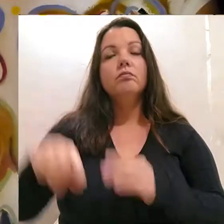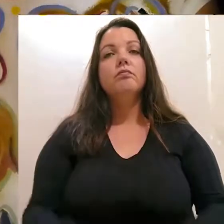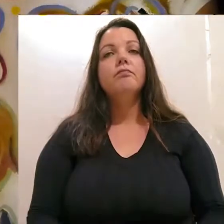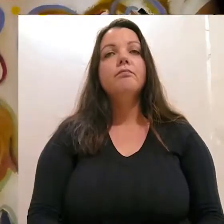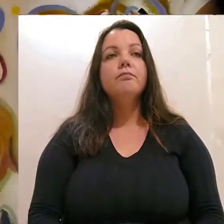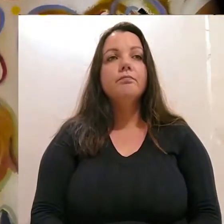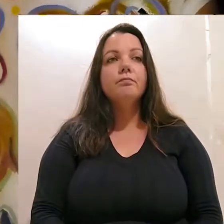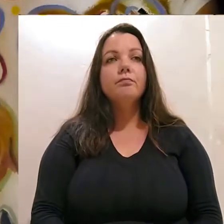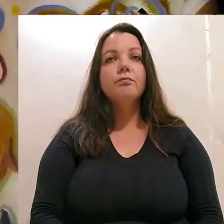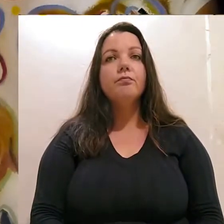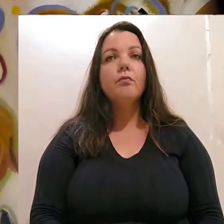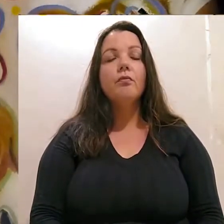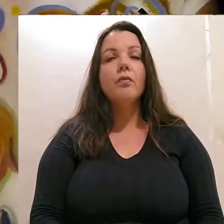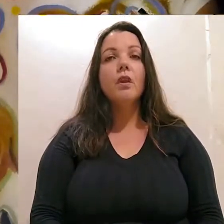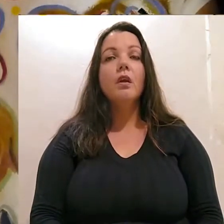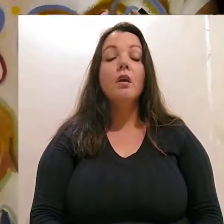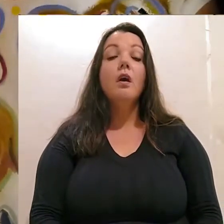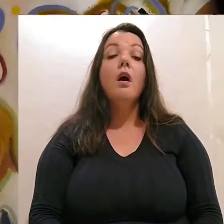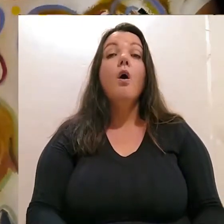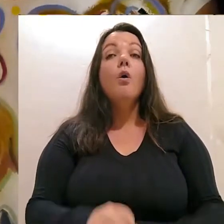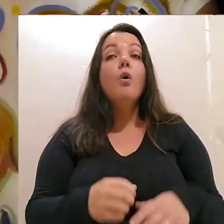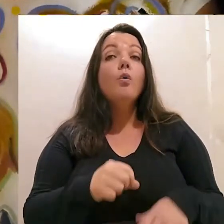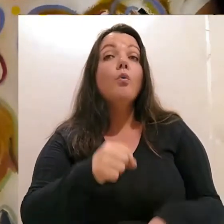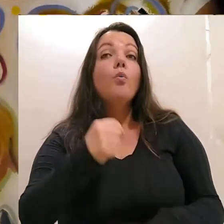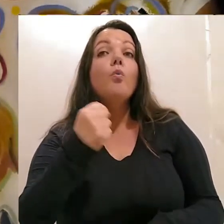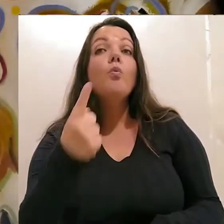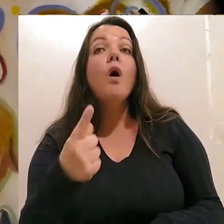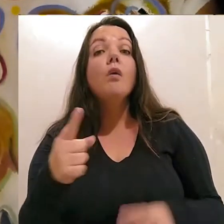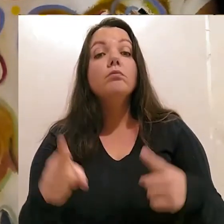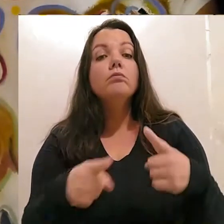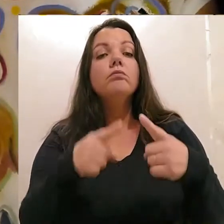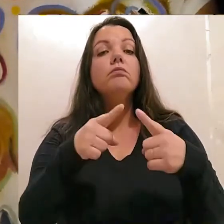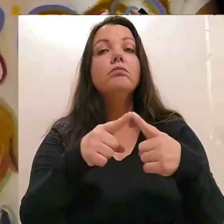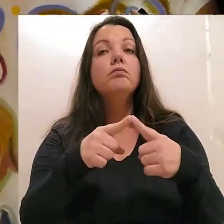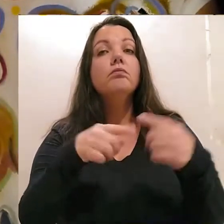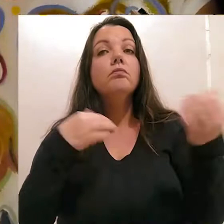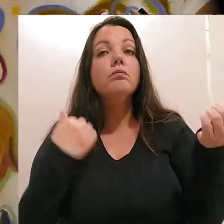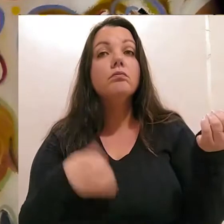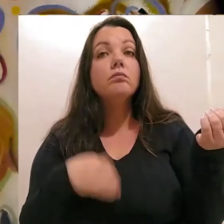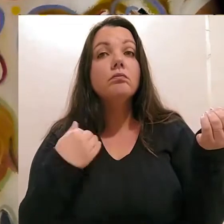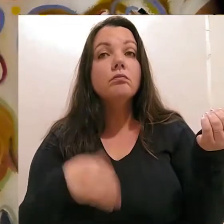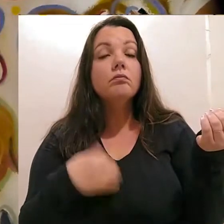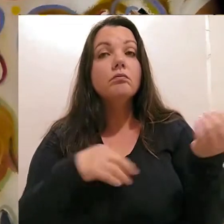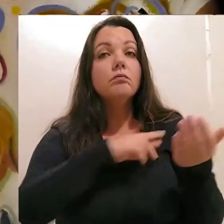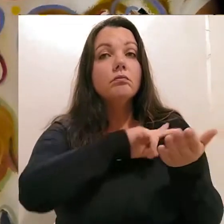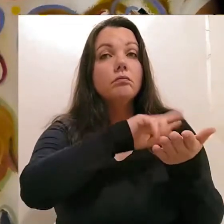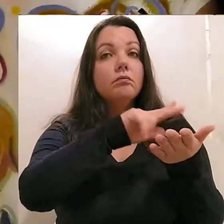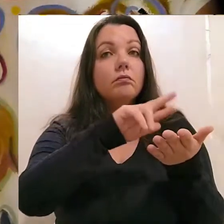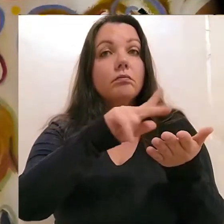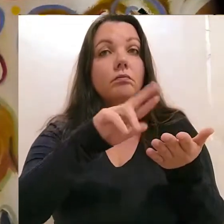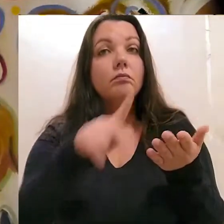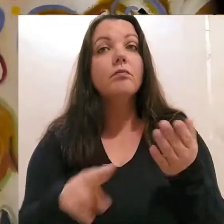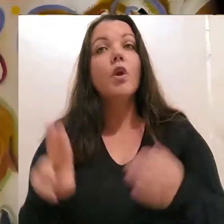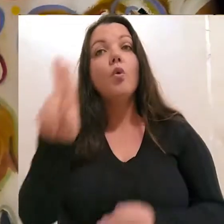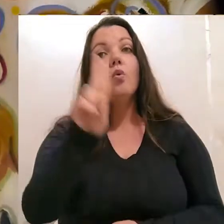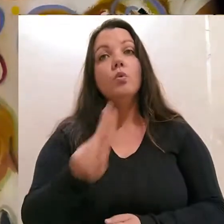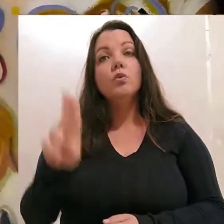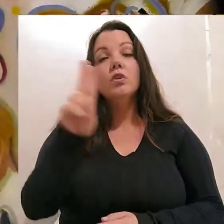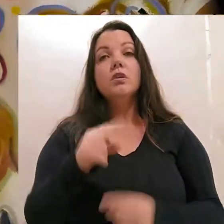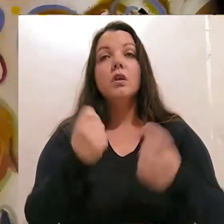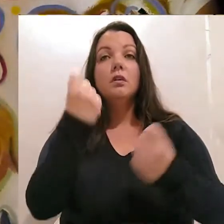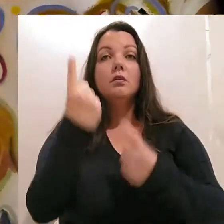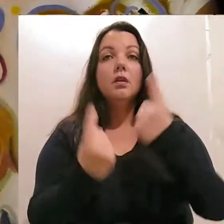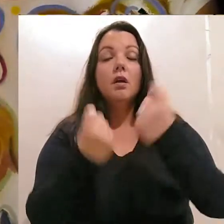e quais são os instrumentos usados numa Folia e o acordeon né o sanfona